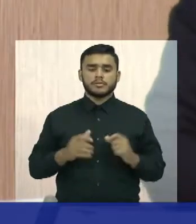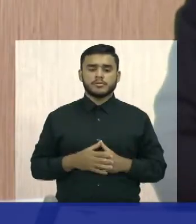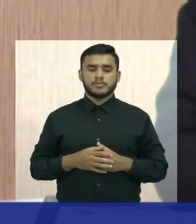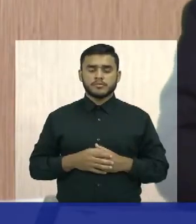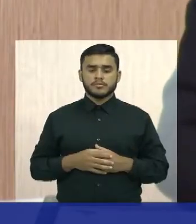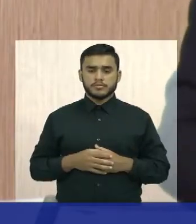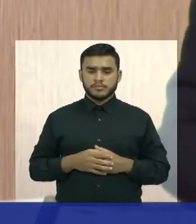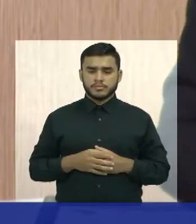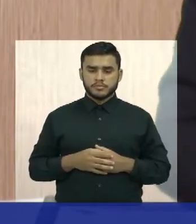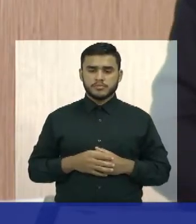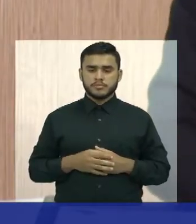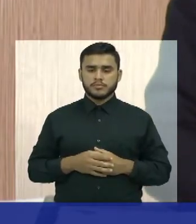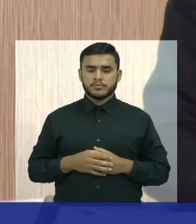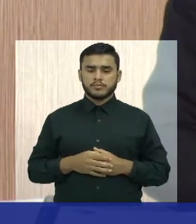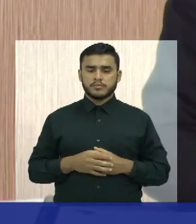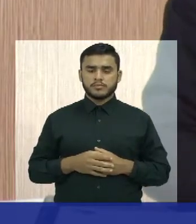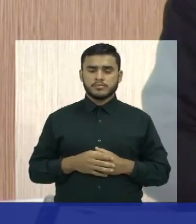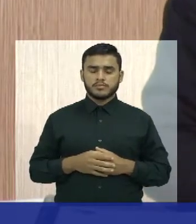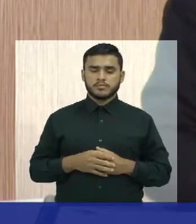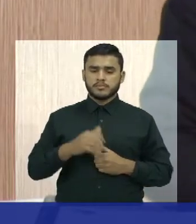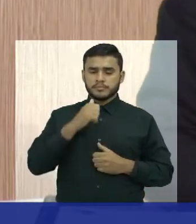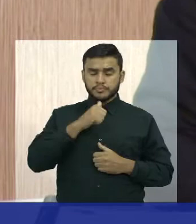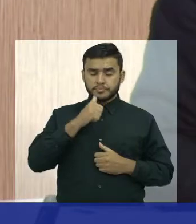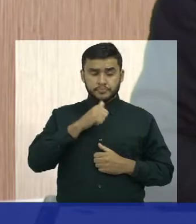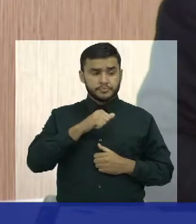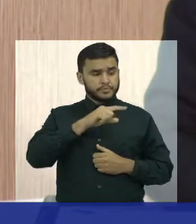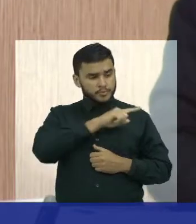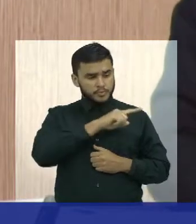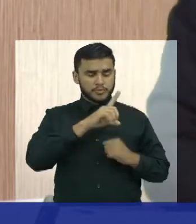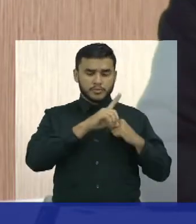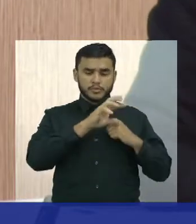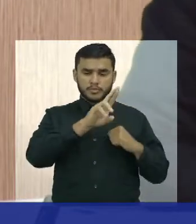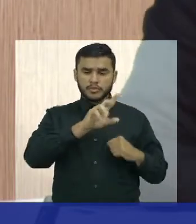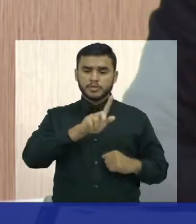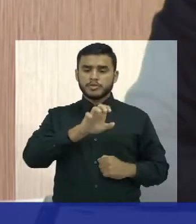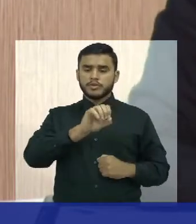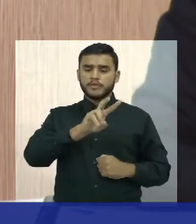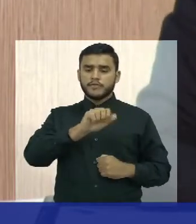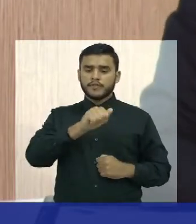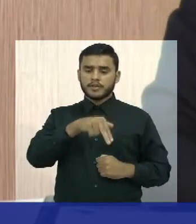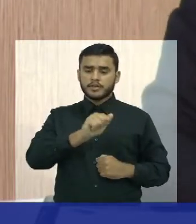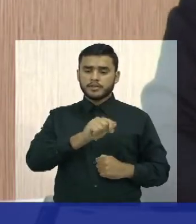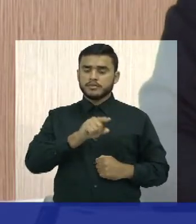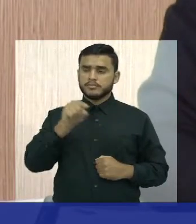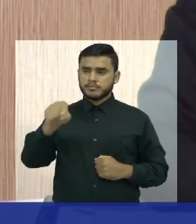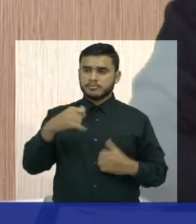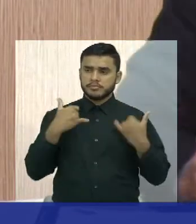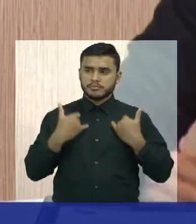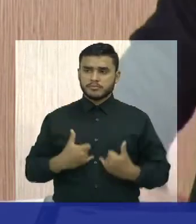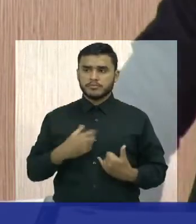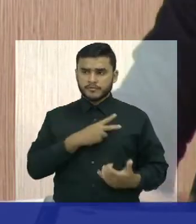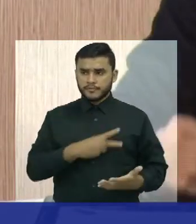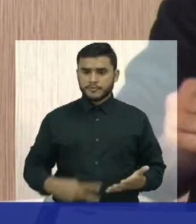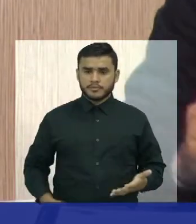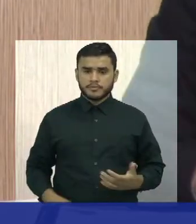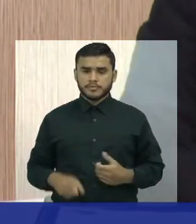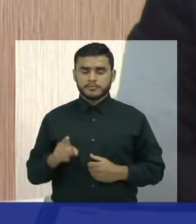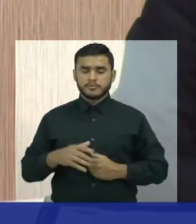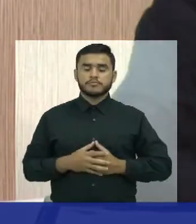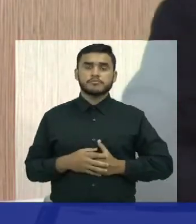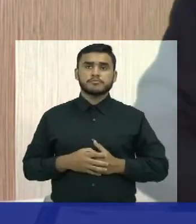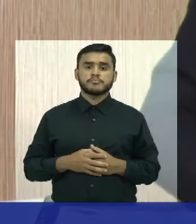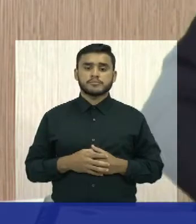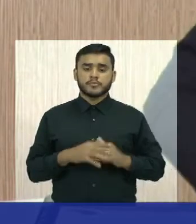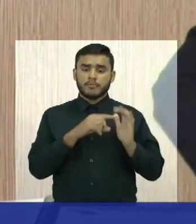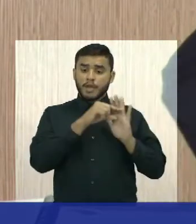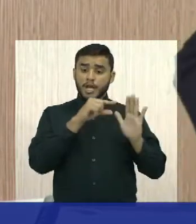acho que a doutora Giovana como o vereador Jorge Pinheiro citaram, é uma comissão de avaliação, né? O